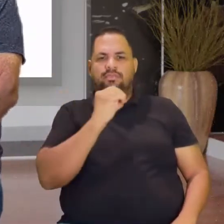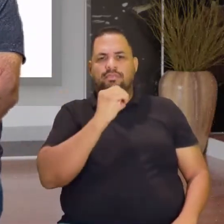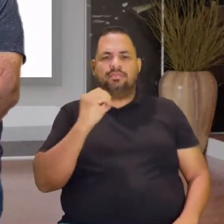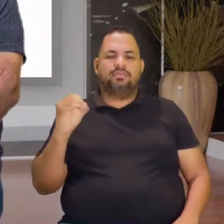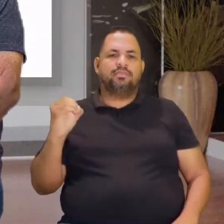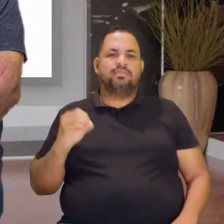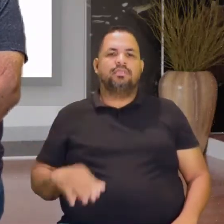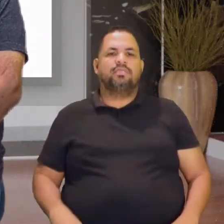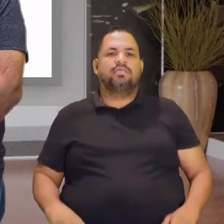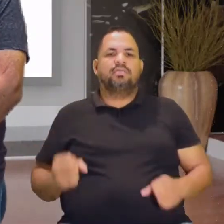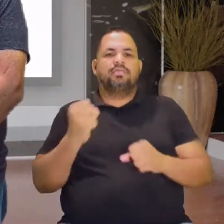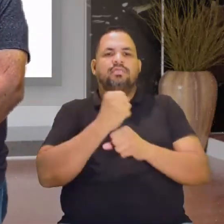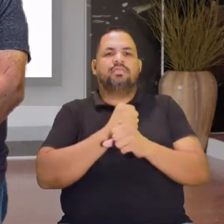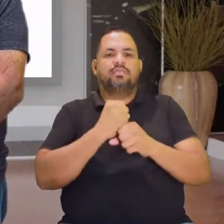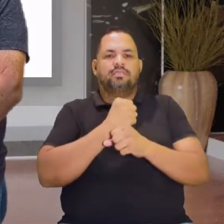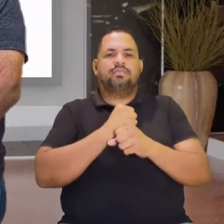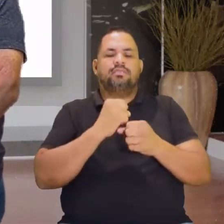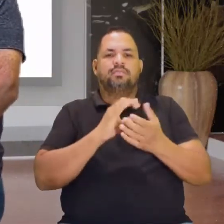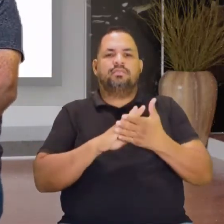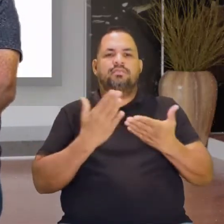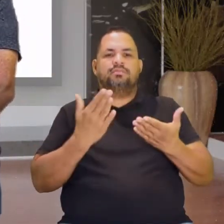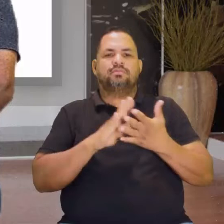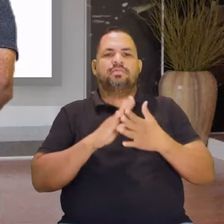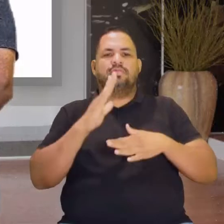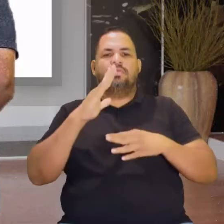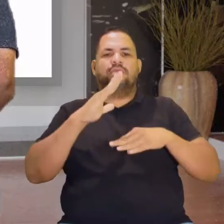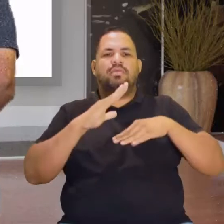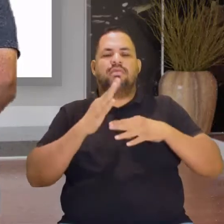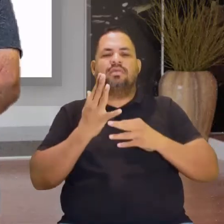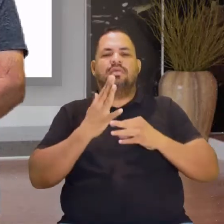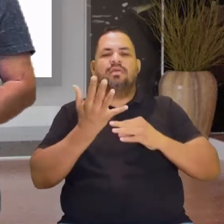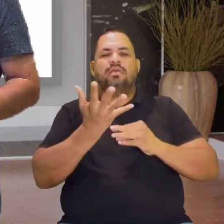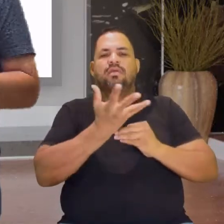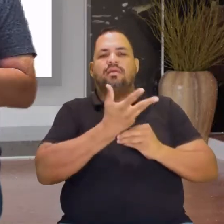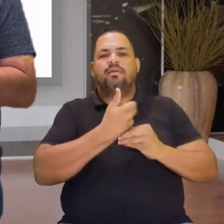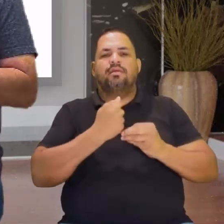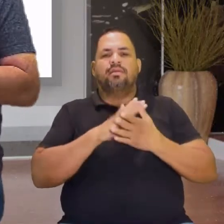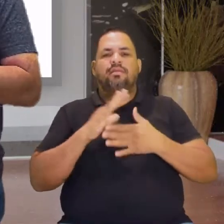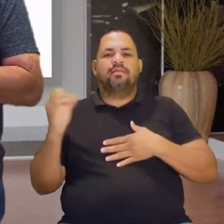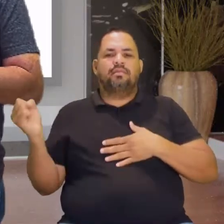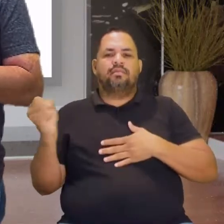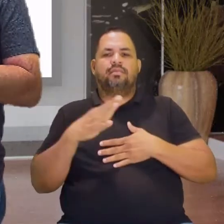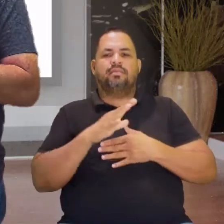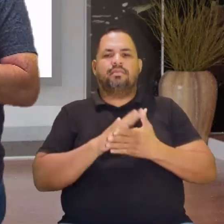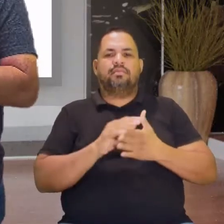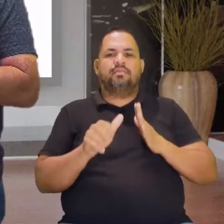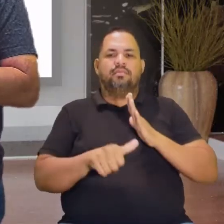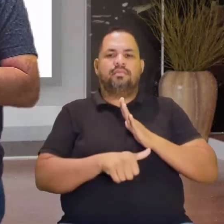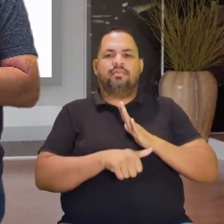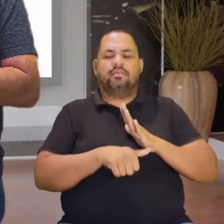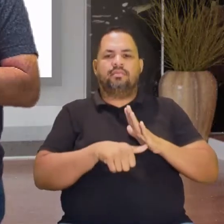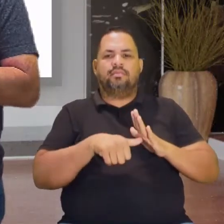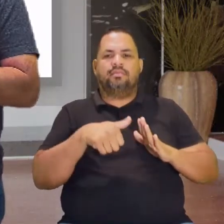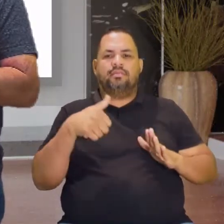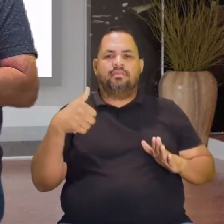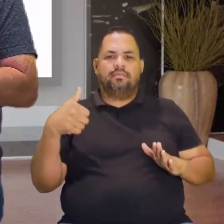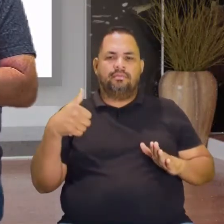200 anos. O centenário da arte moderna, não é isso? Isso. A primeira Semana de Arte Moderna foi